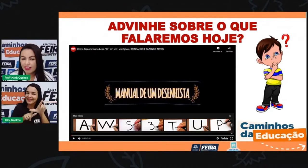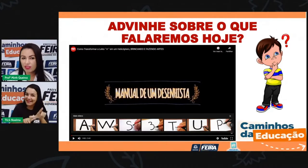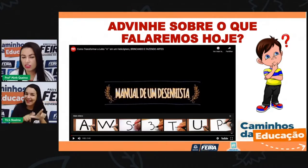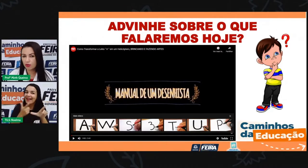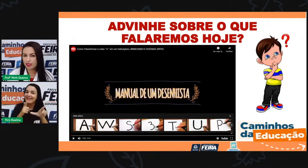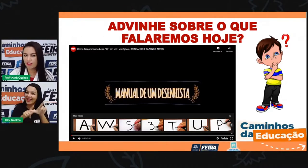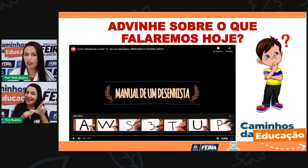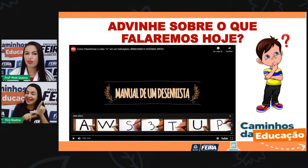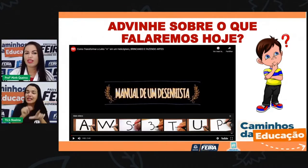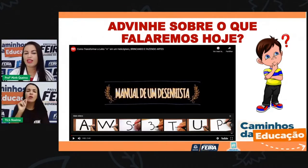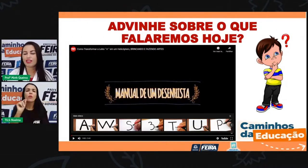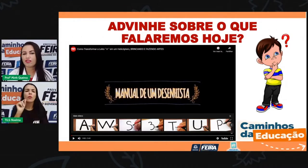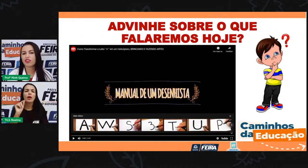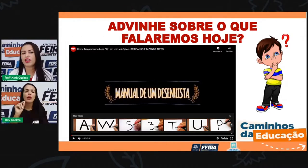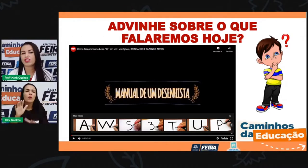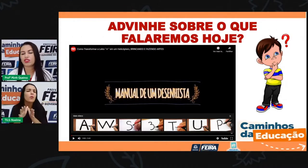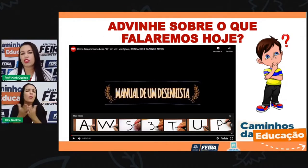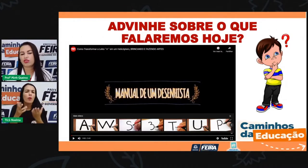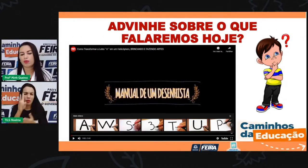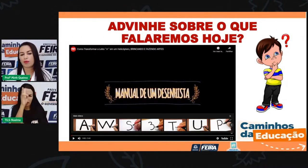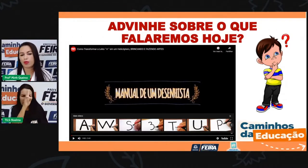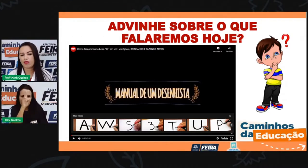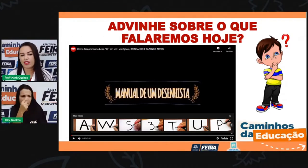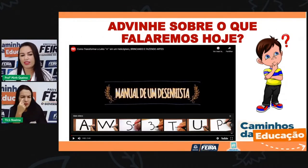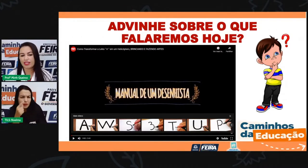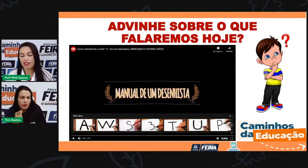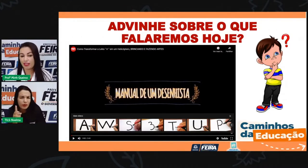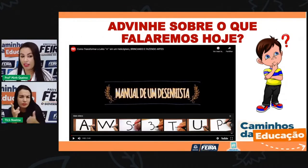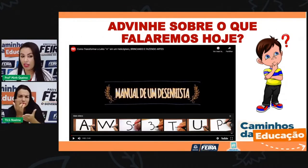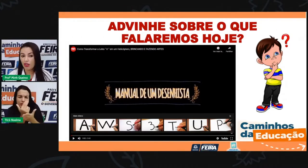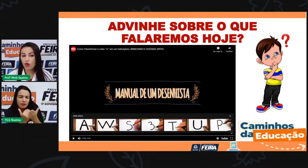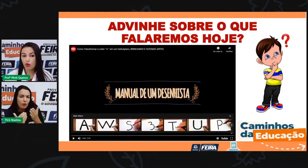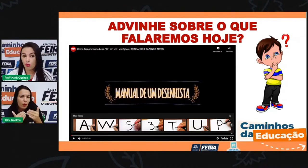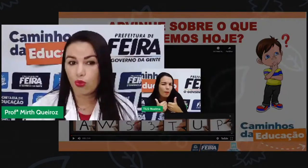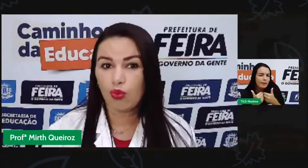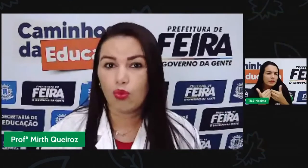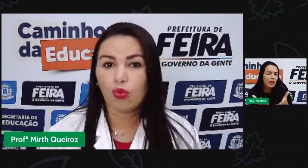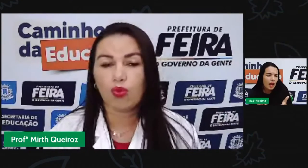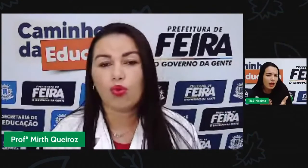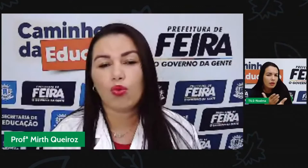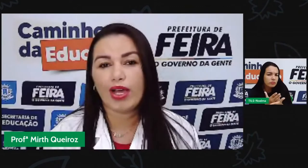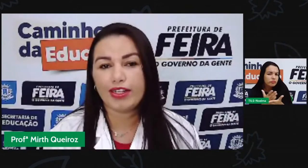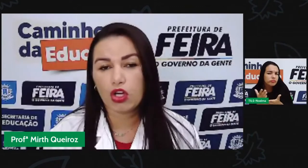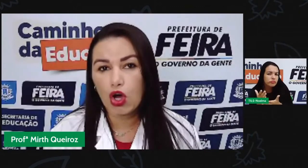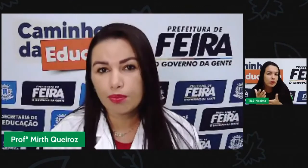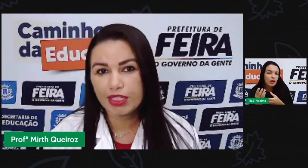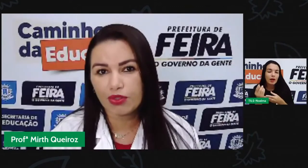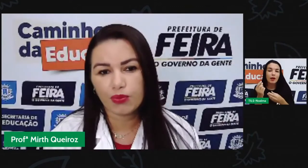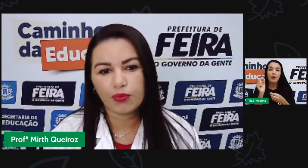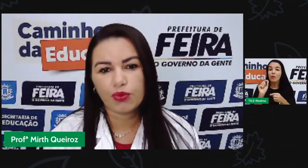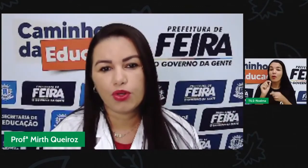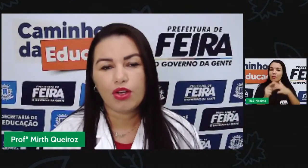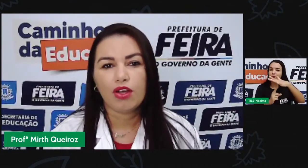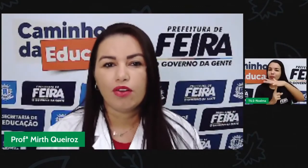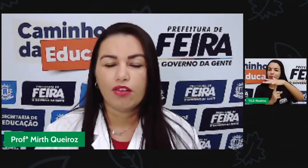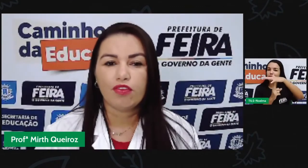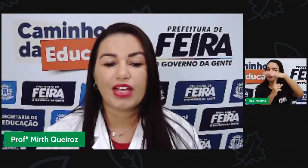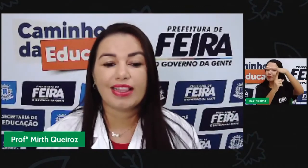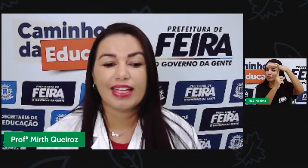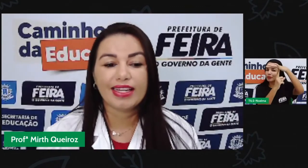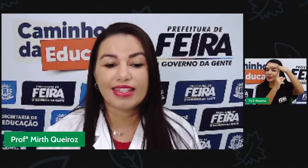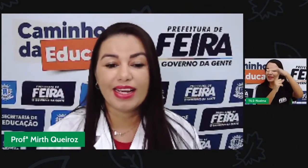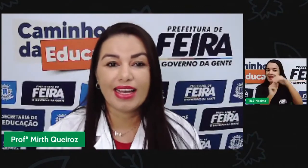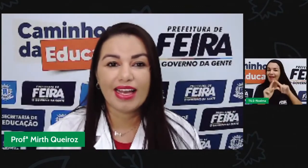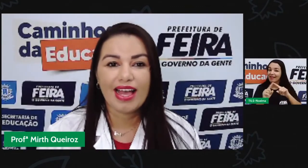letra. Vocês observaram que letra foi a que a gente utilizou para poder fazer aí o helicóptero? Foi